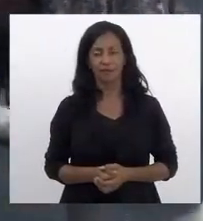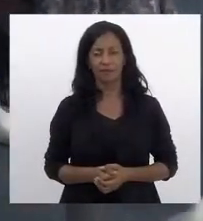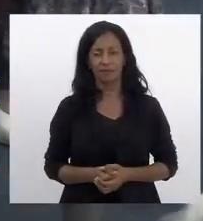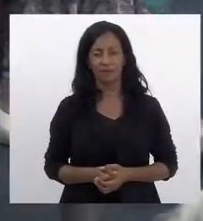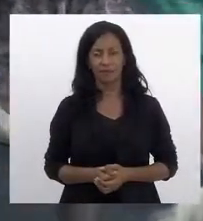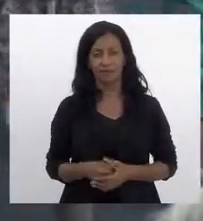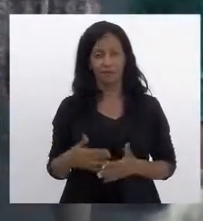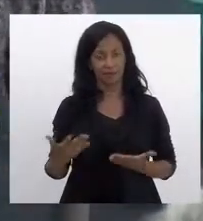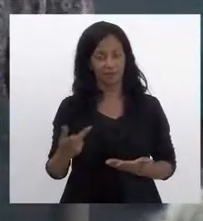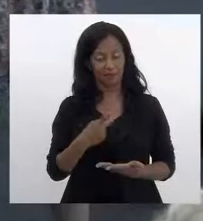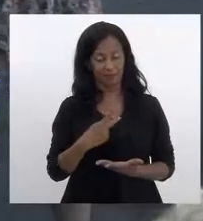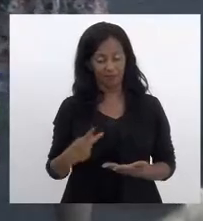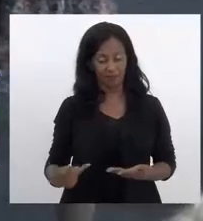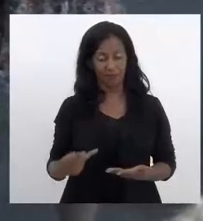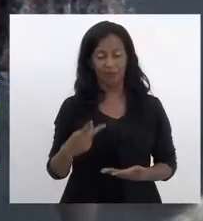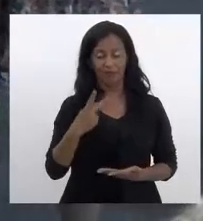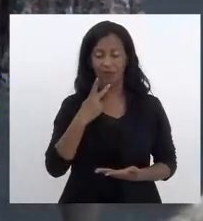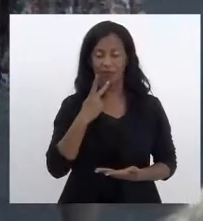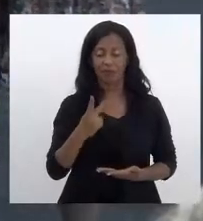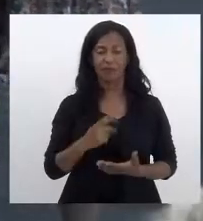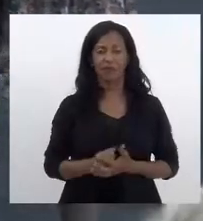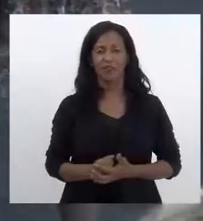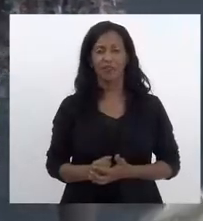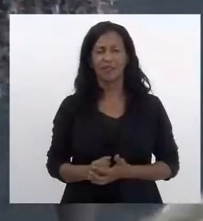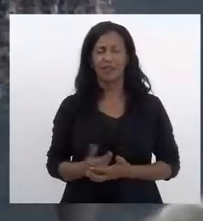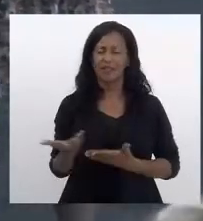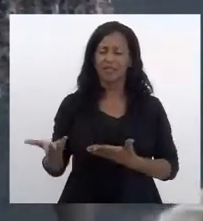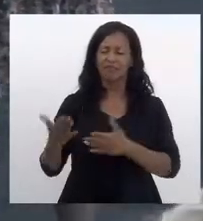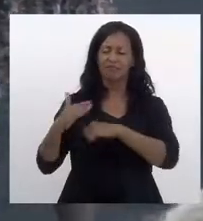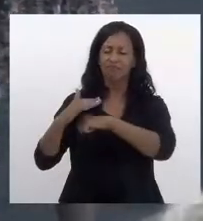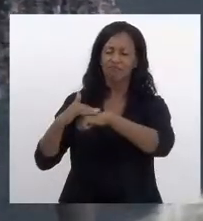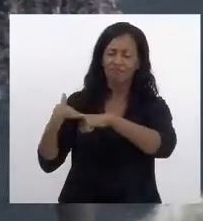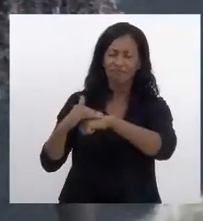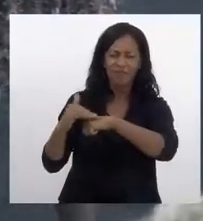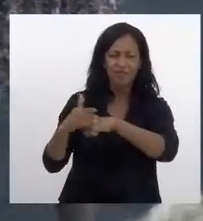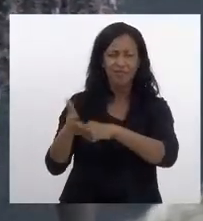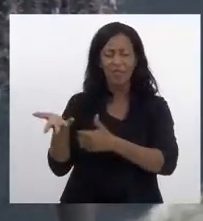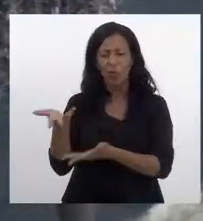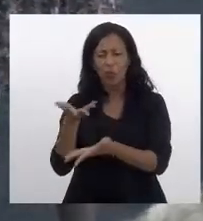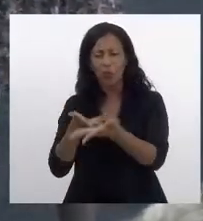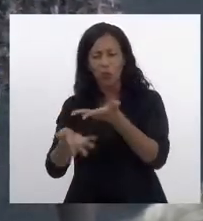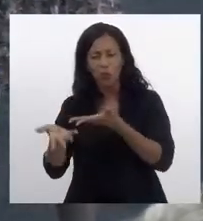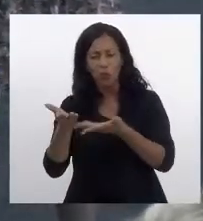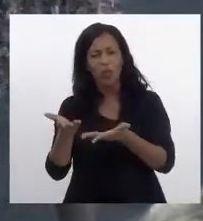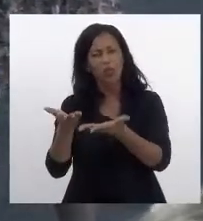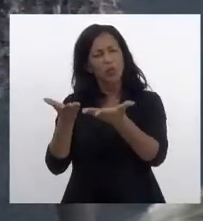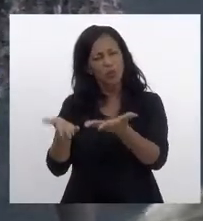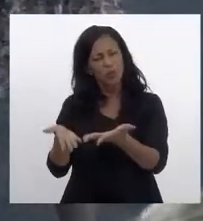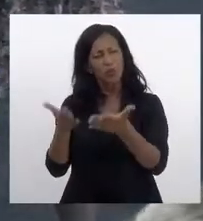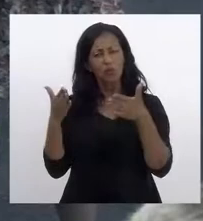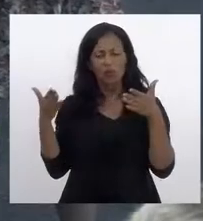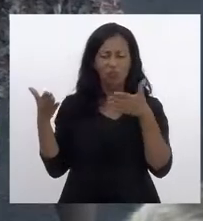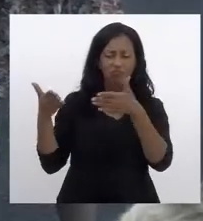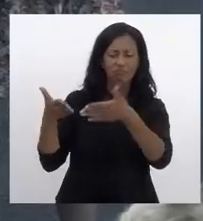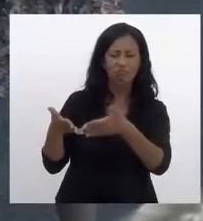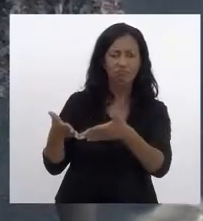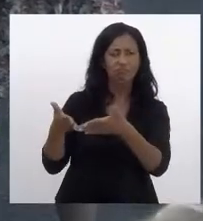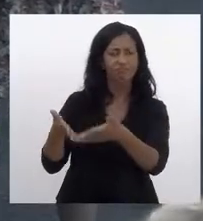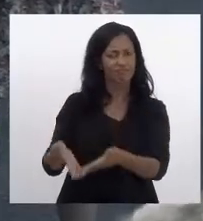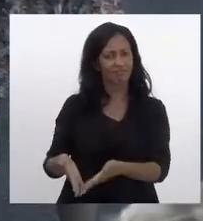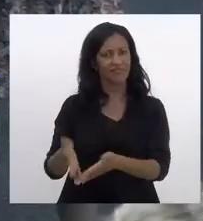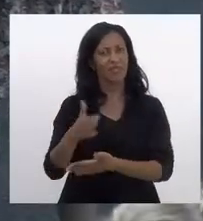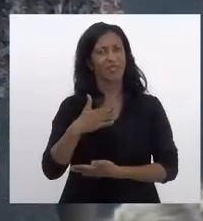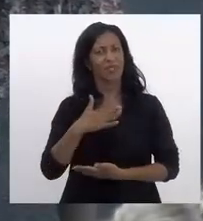E aí, presidente André Siciliano, eu queria dizer o seguinte, que essa atenção e esse carinho que o senhor teve com esse caso especificamente,